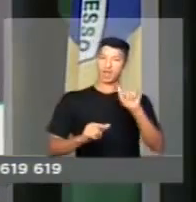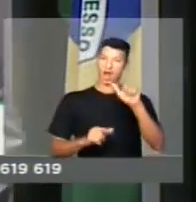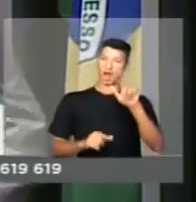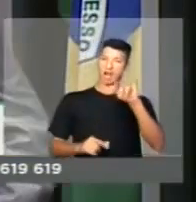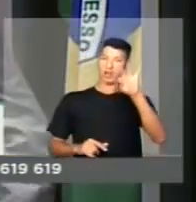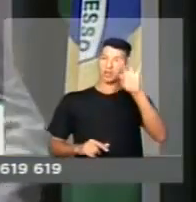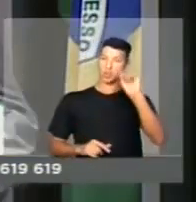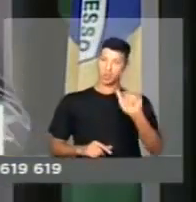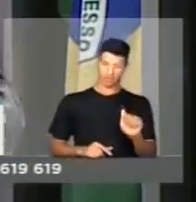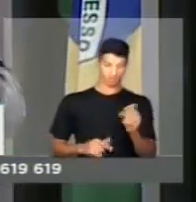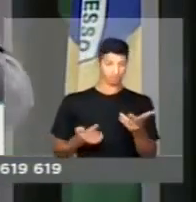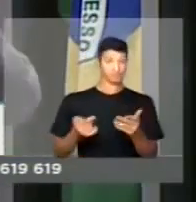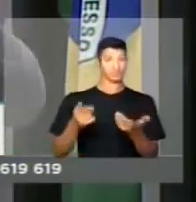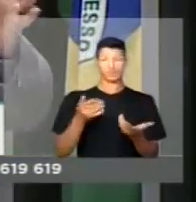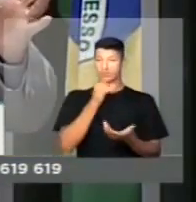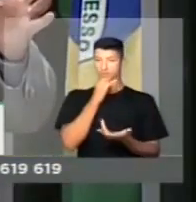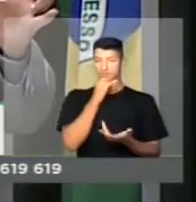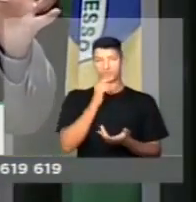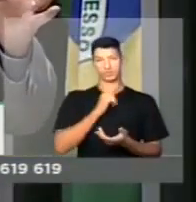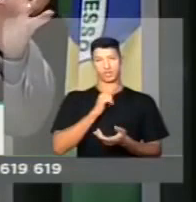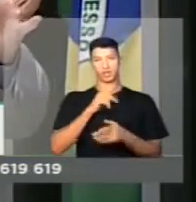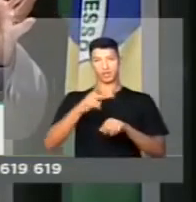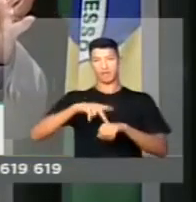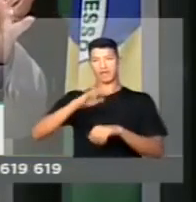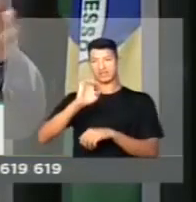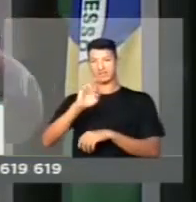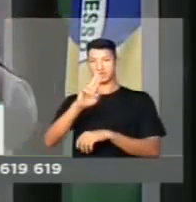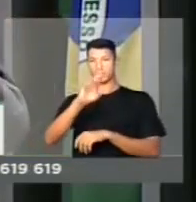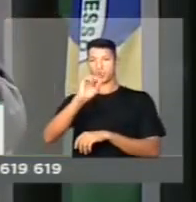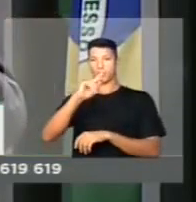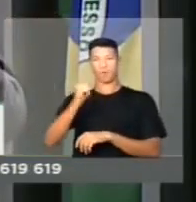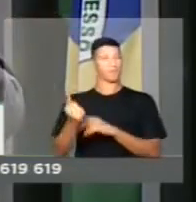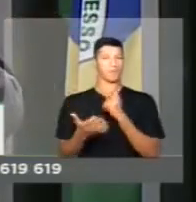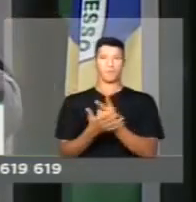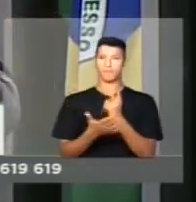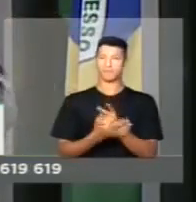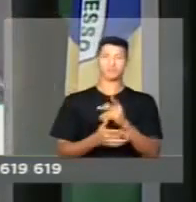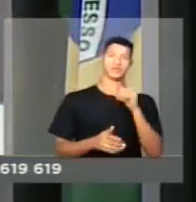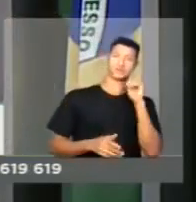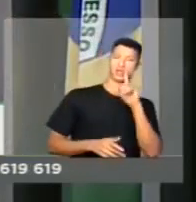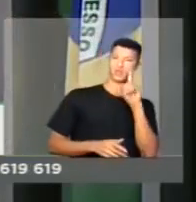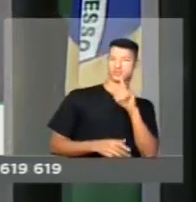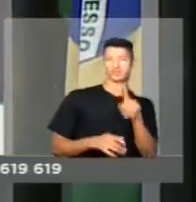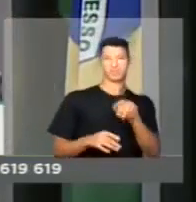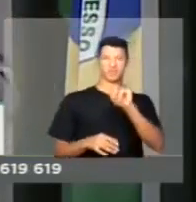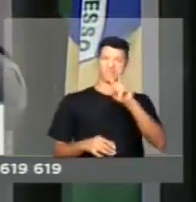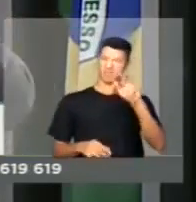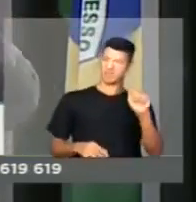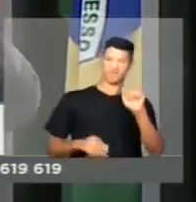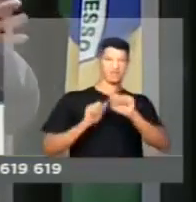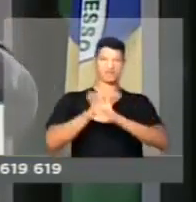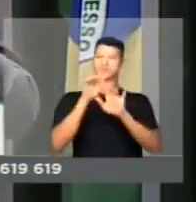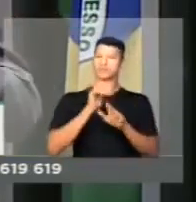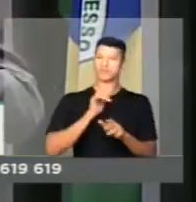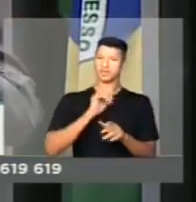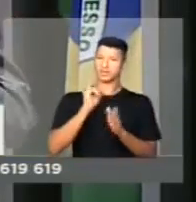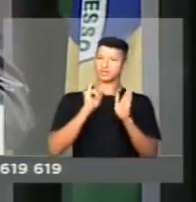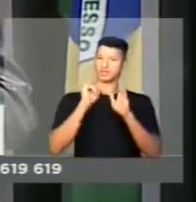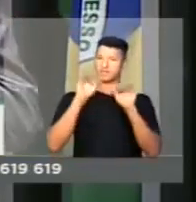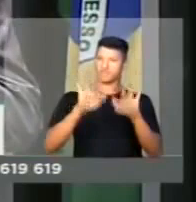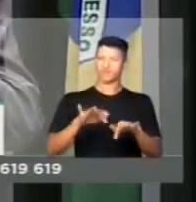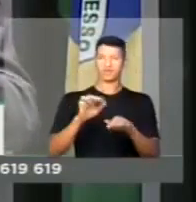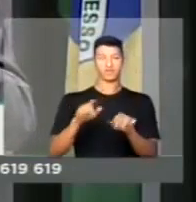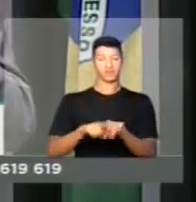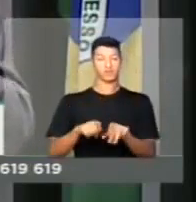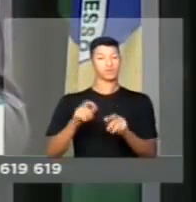do IVA. Há exemplo que tem na Europa. O mesmo nos Estados Unidos, que não é um IVA clássico, ele tem um imposto de venda